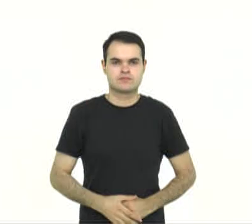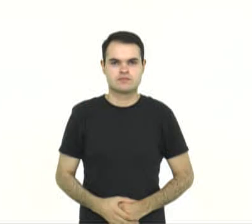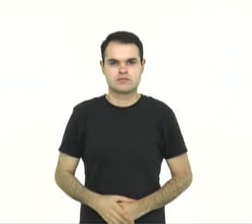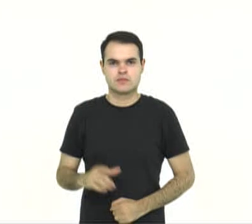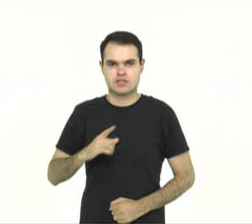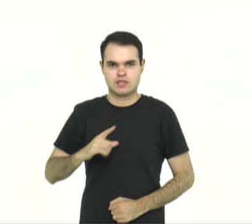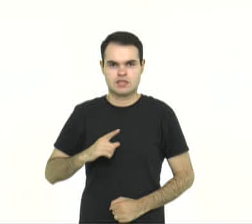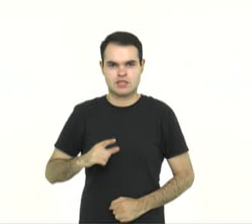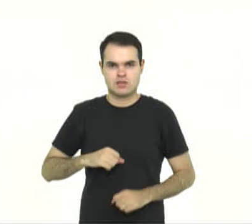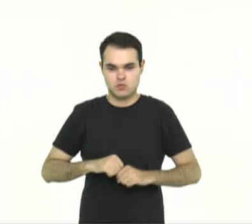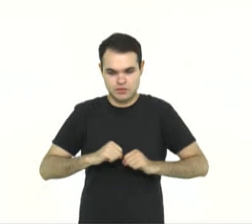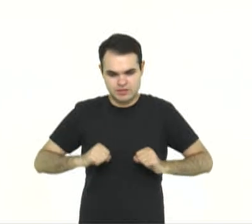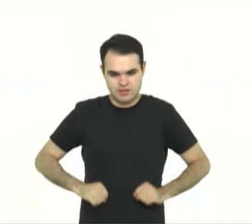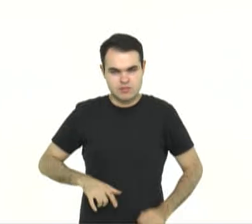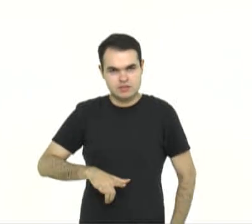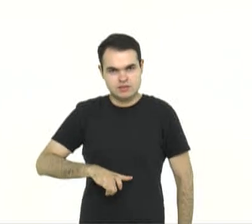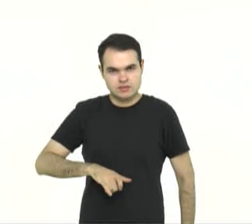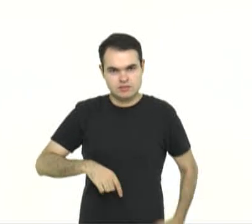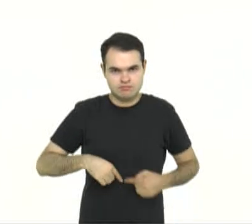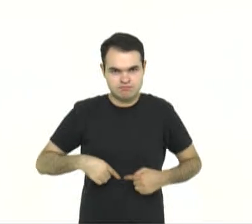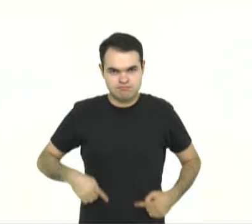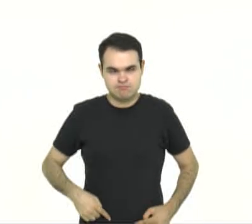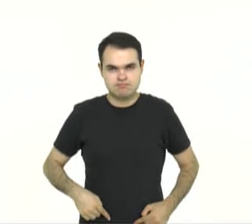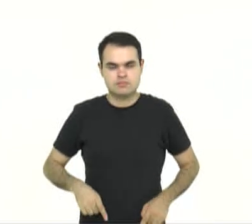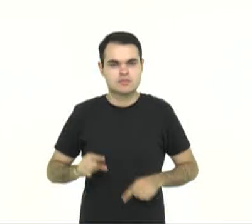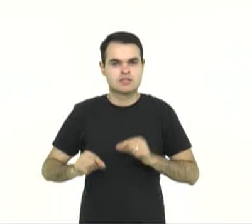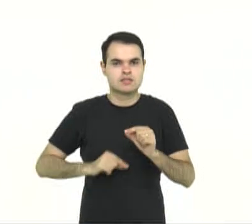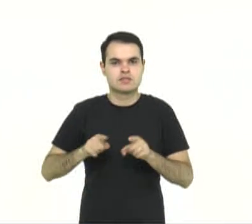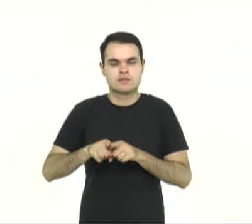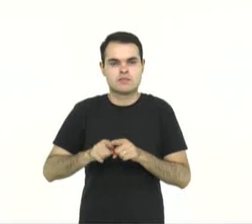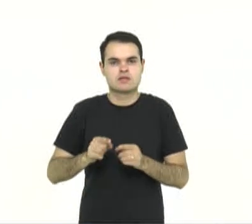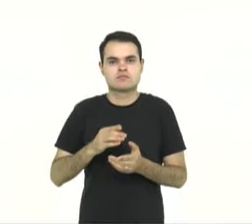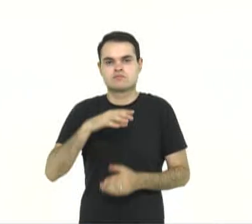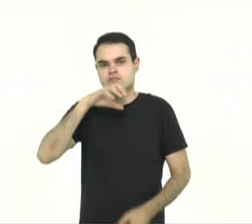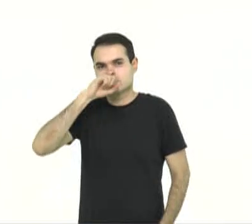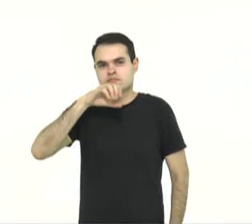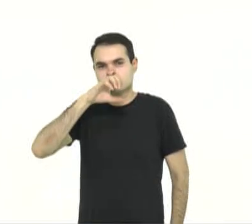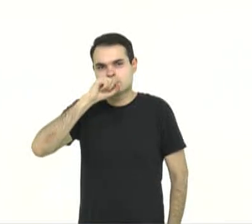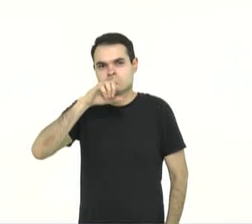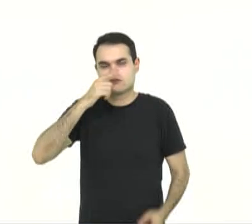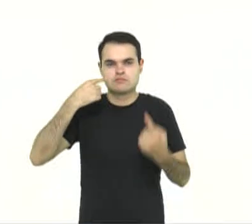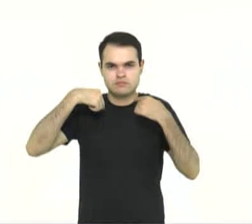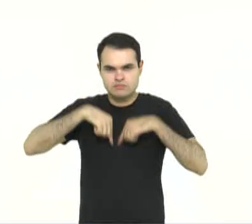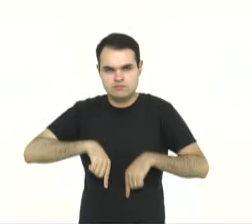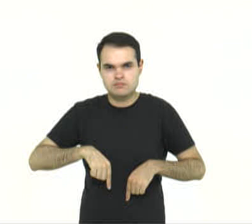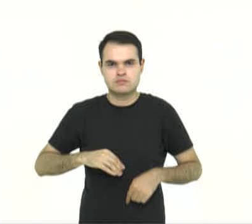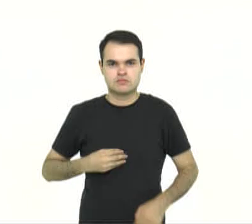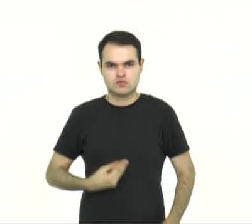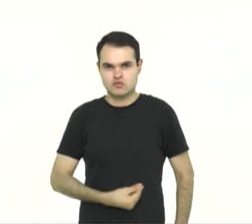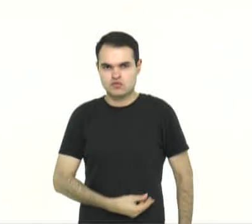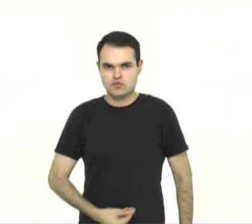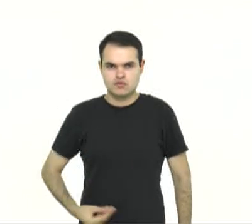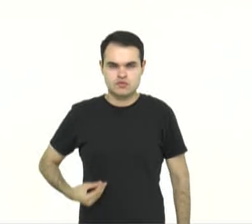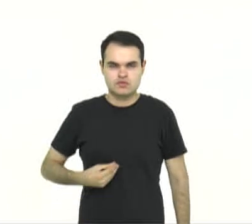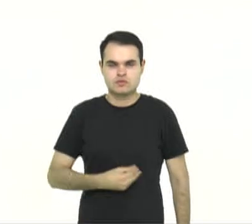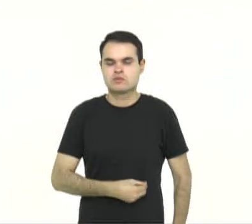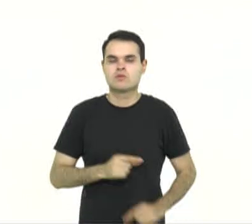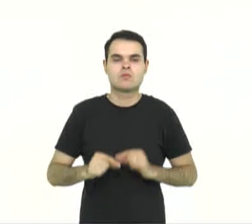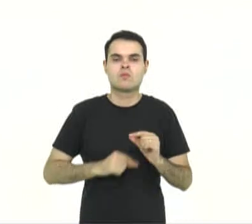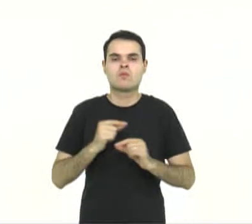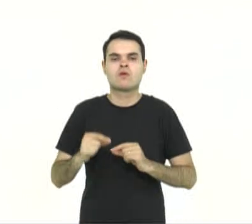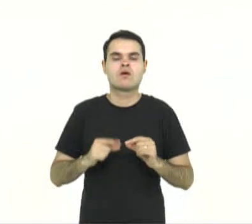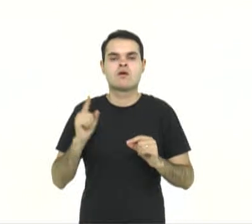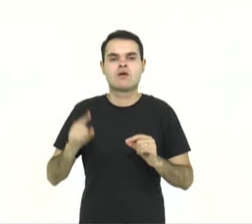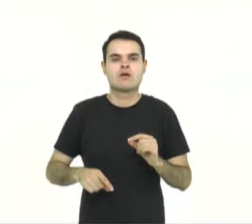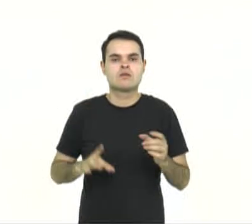do sistema urinário, participam do processo de excreção o sistema respiratório, tegumentar e digestório. Desses sistemas, qual auxilia o